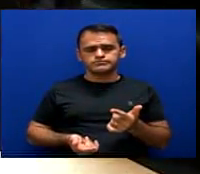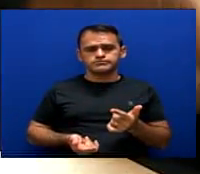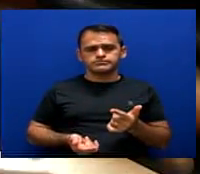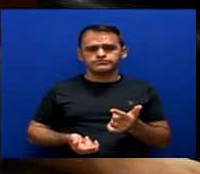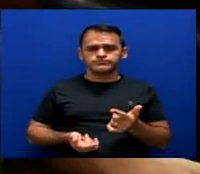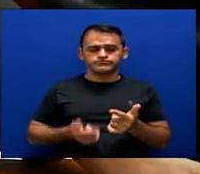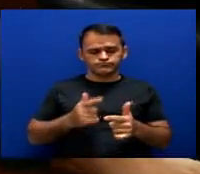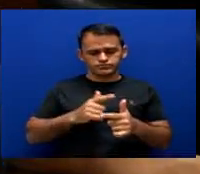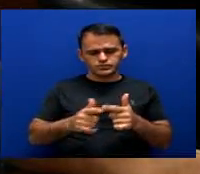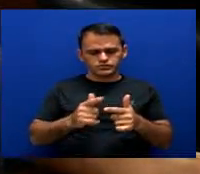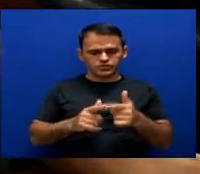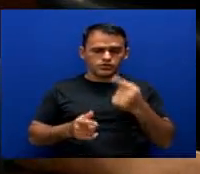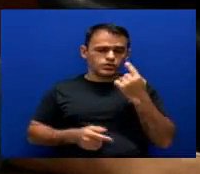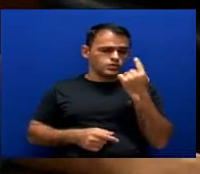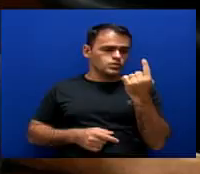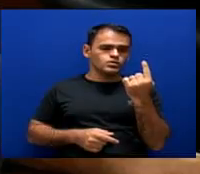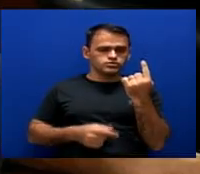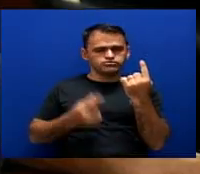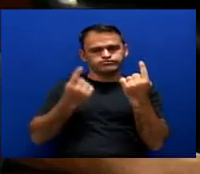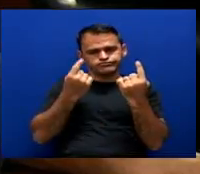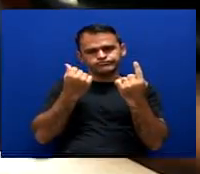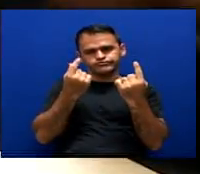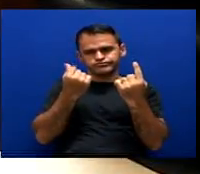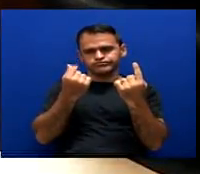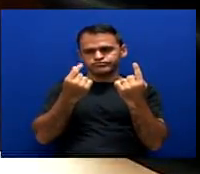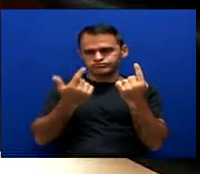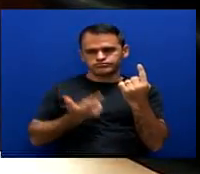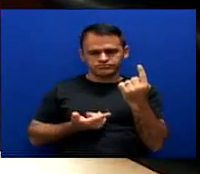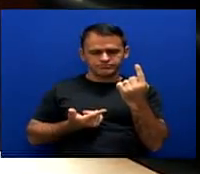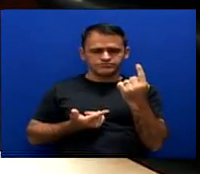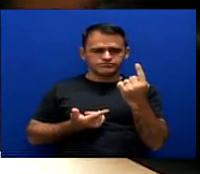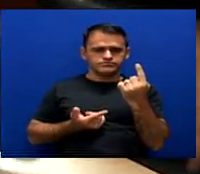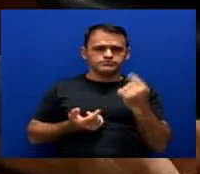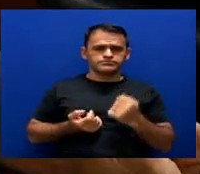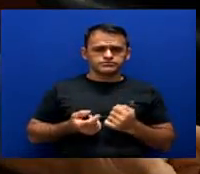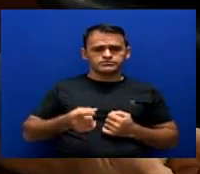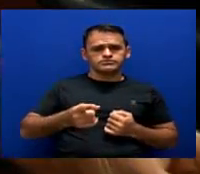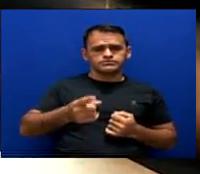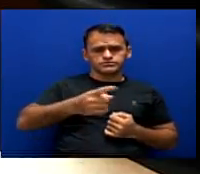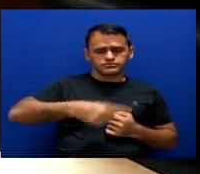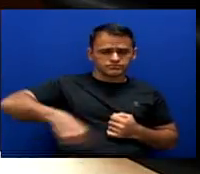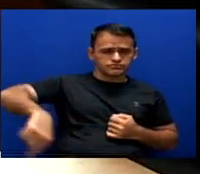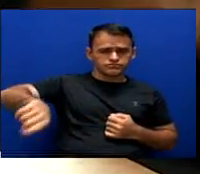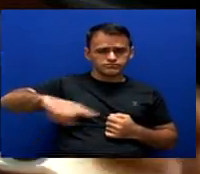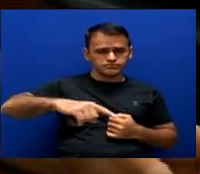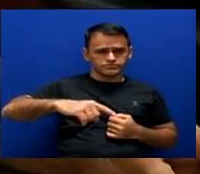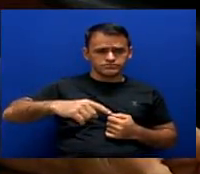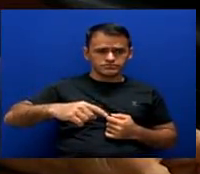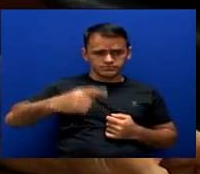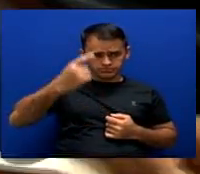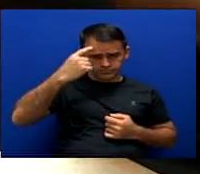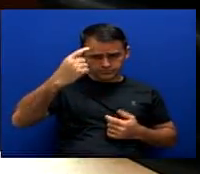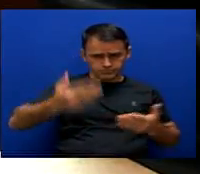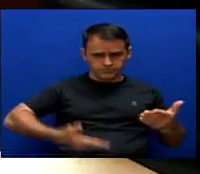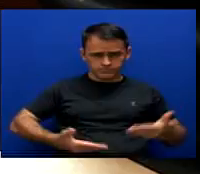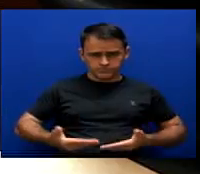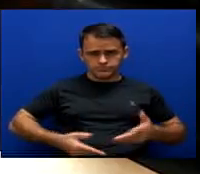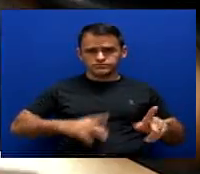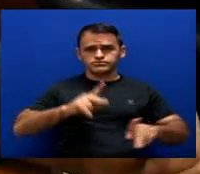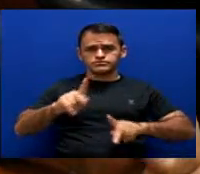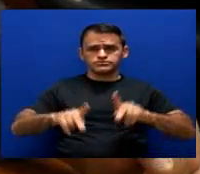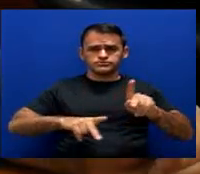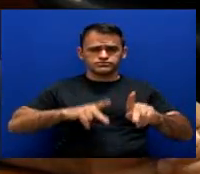financeiro que chama dinheiro e outra não estamos olhando os funcionários público que estão cuidando